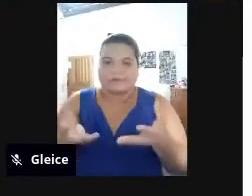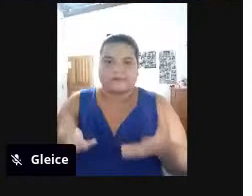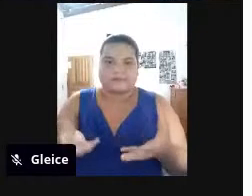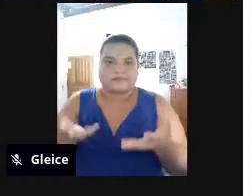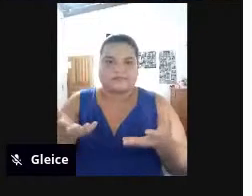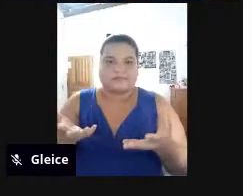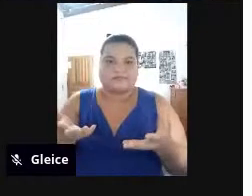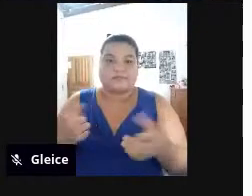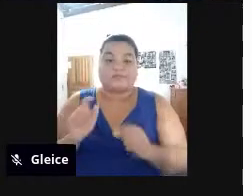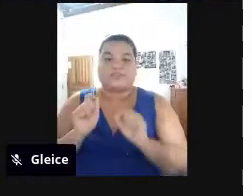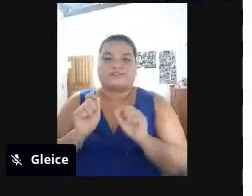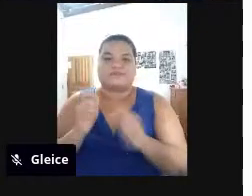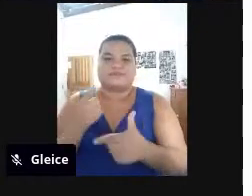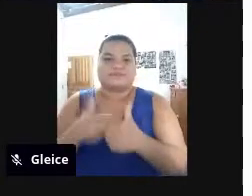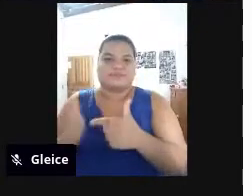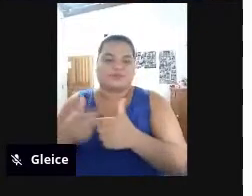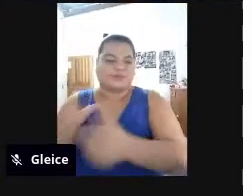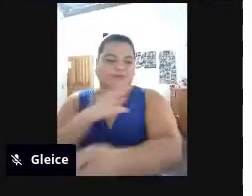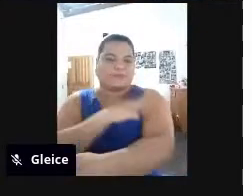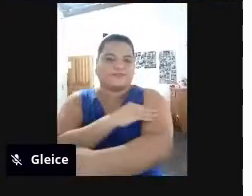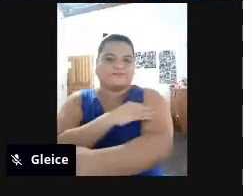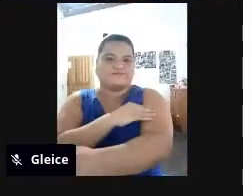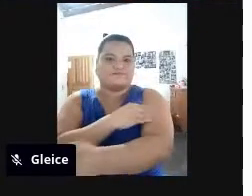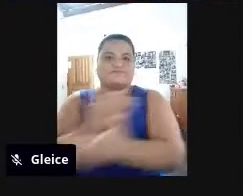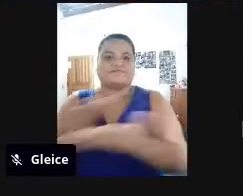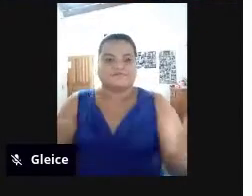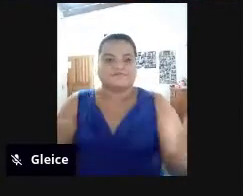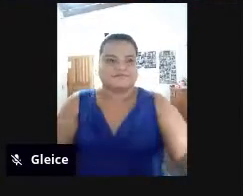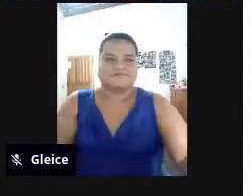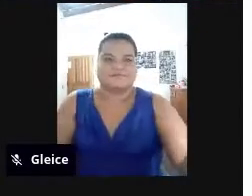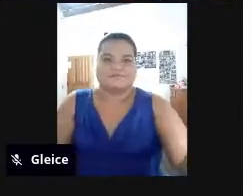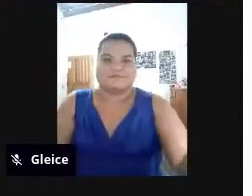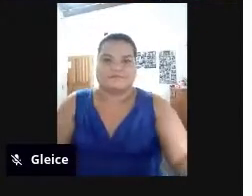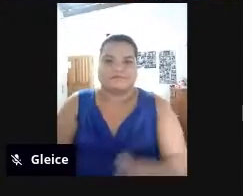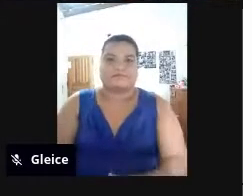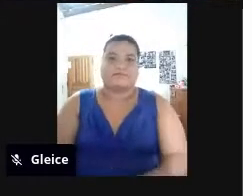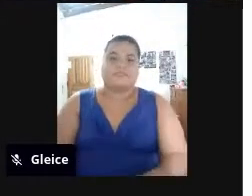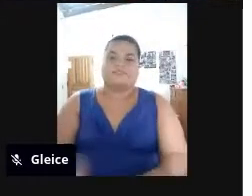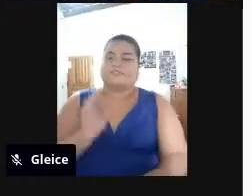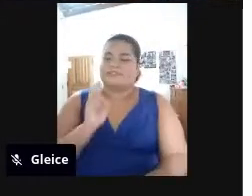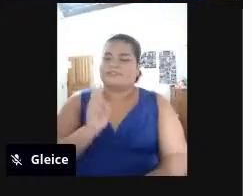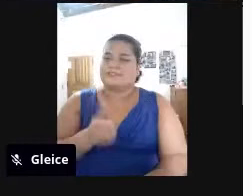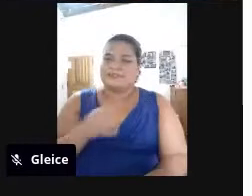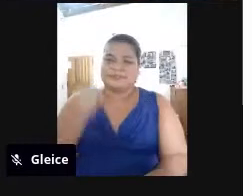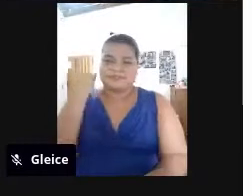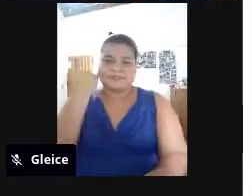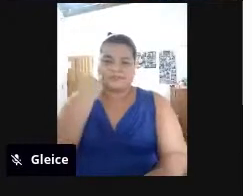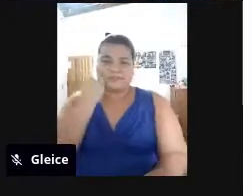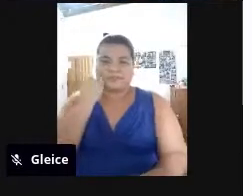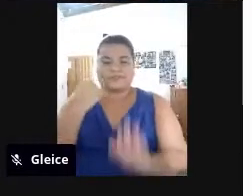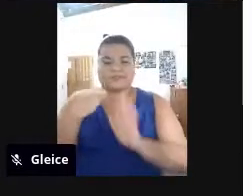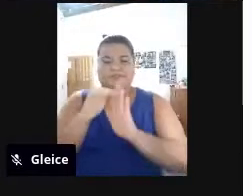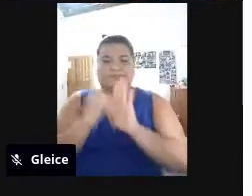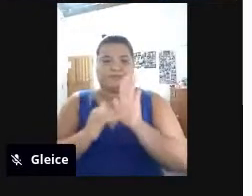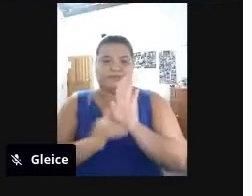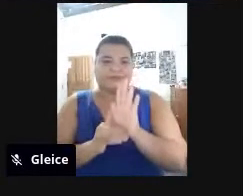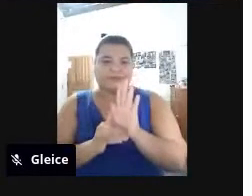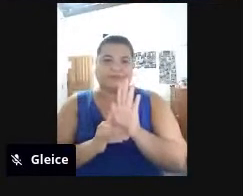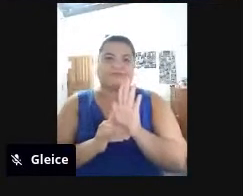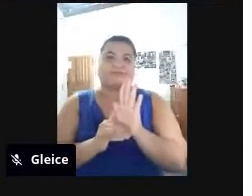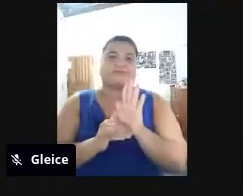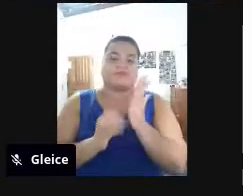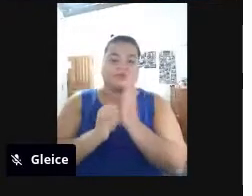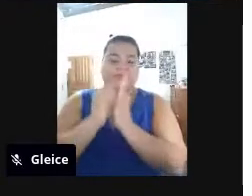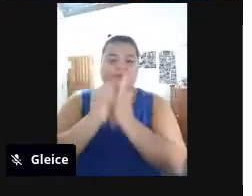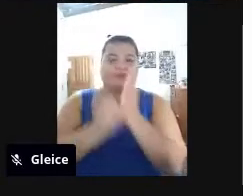exemplo. Por quê, gente? Em uma situação de restrição, de balanço energético negativo, a proteína também poderá ser utilizada